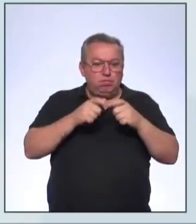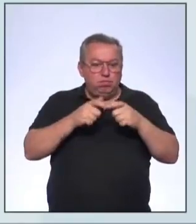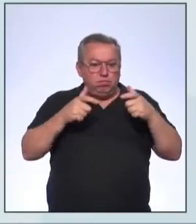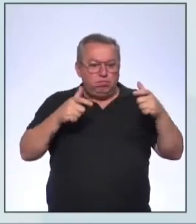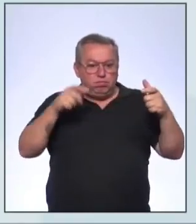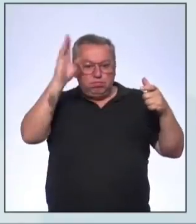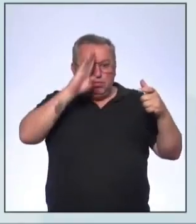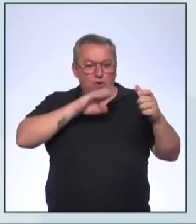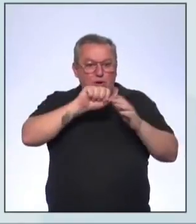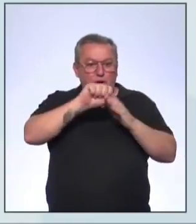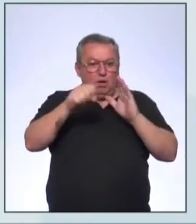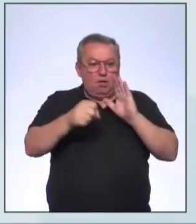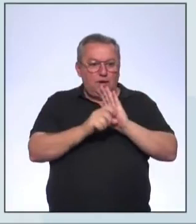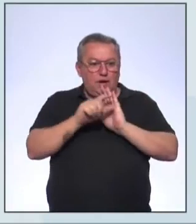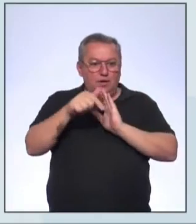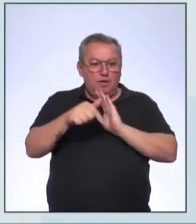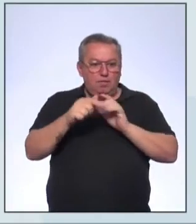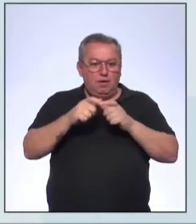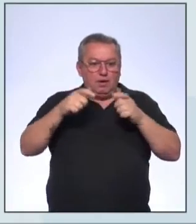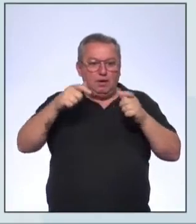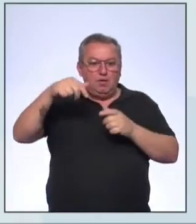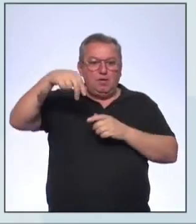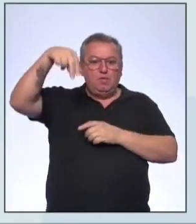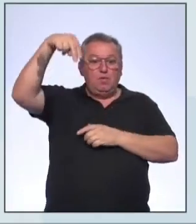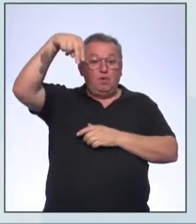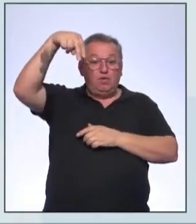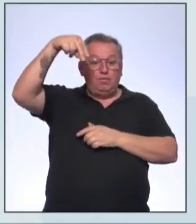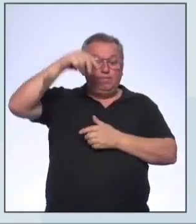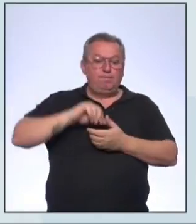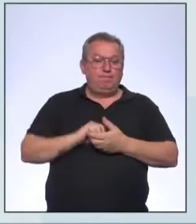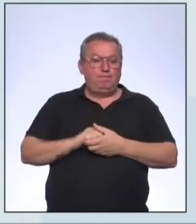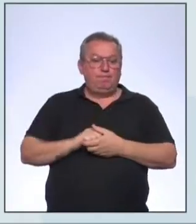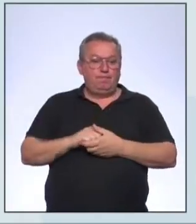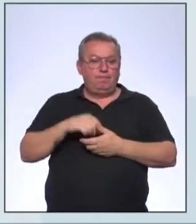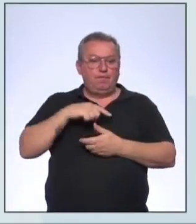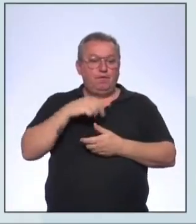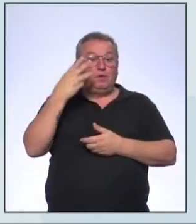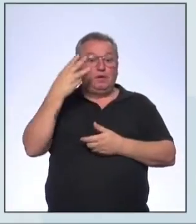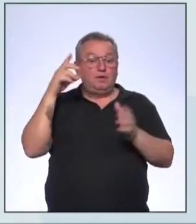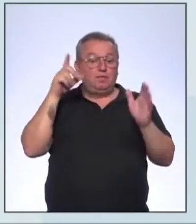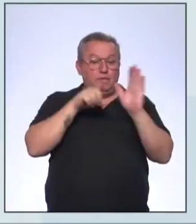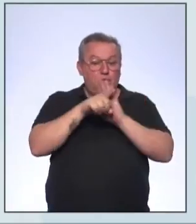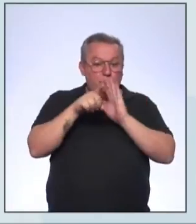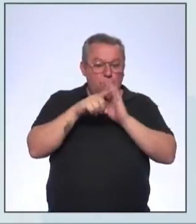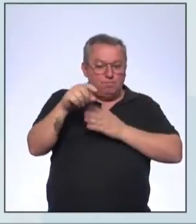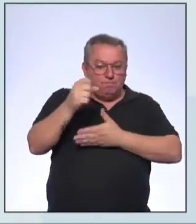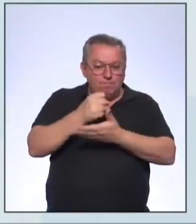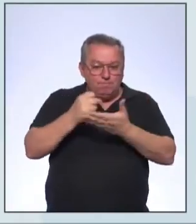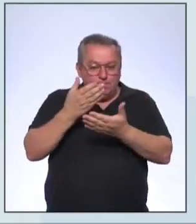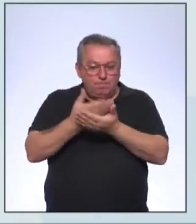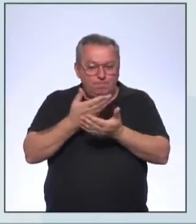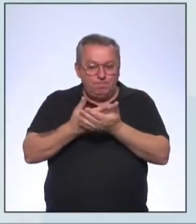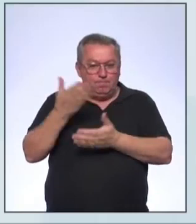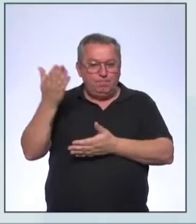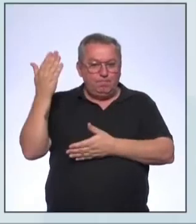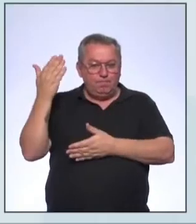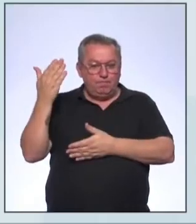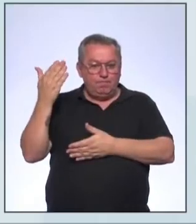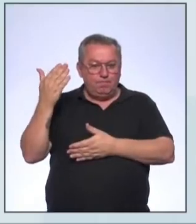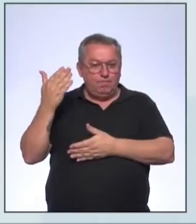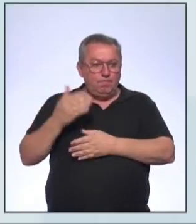território brasileiro no século XVII para a região norte? Então, são 3 perguntas embasadas aí na aula anterior, então